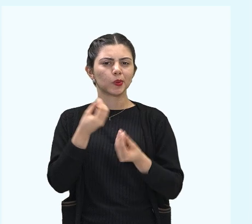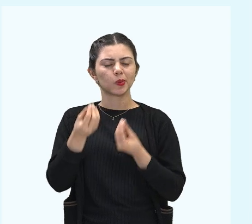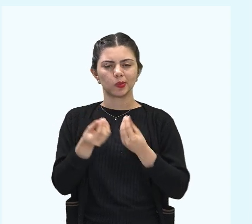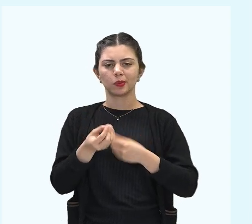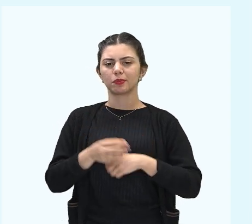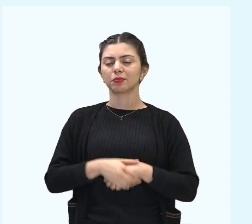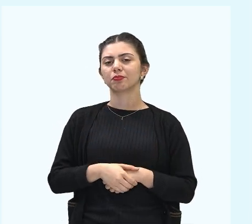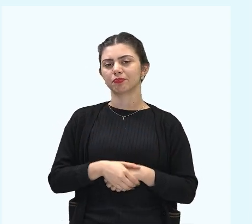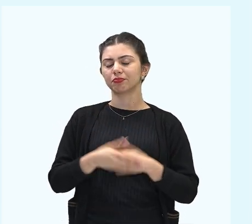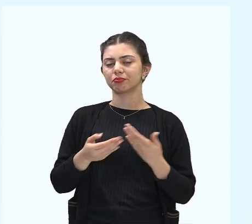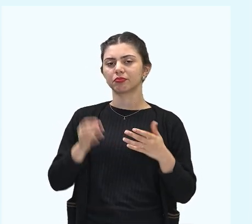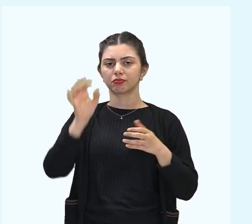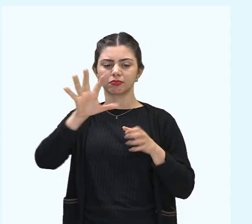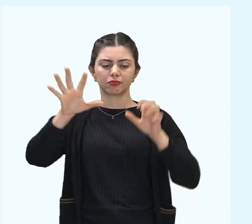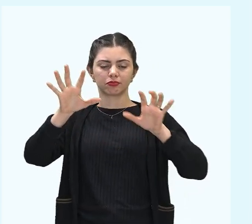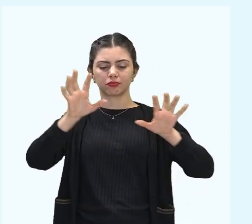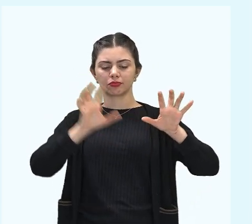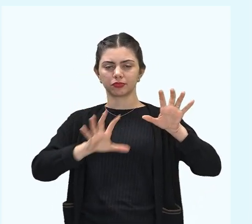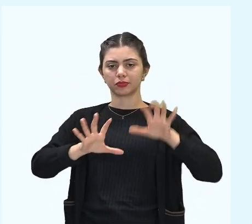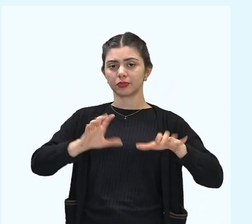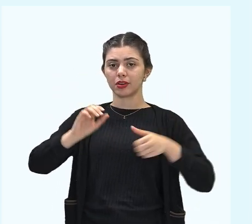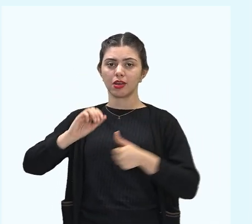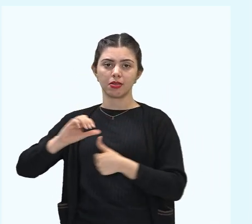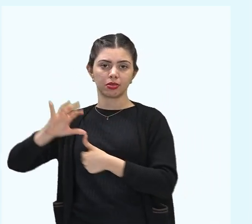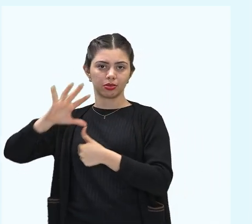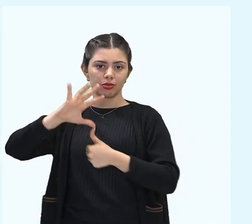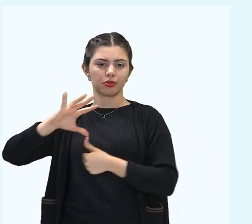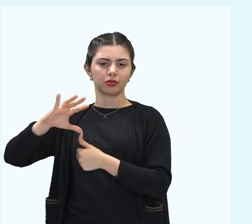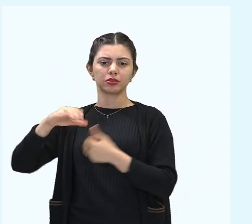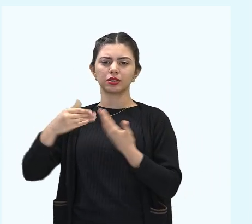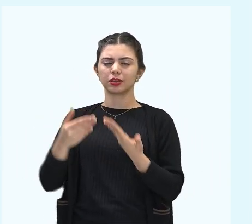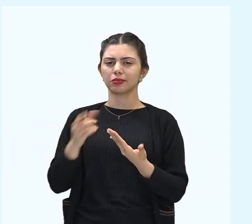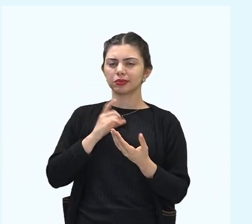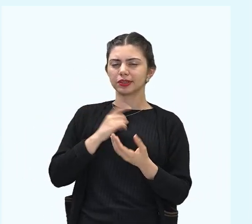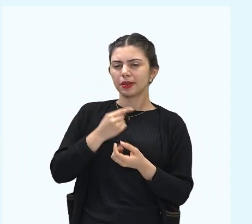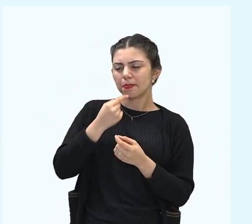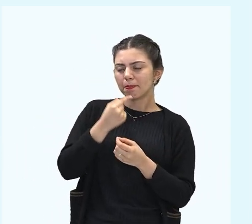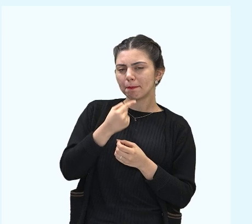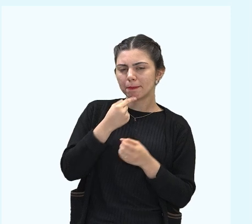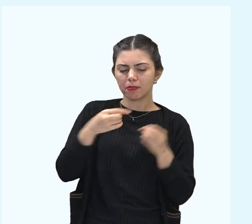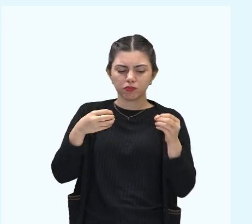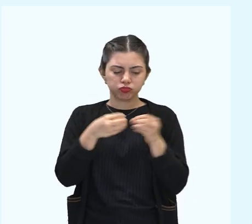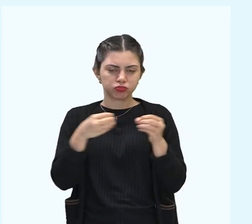do continente da América do Norte, na qual esta pequena ilha, né,